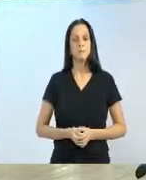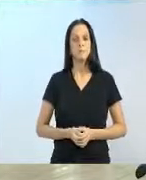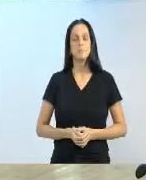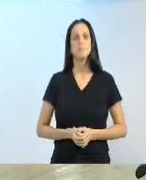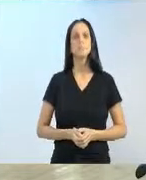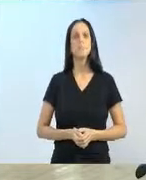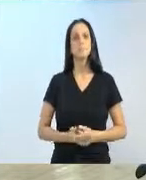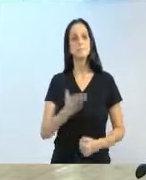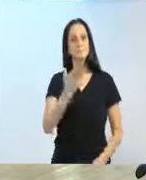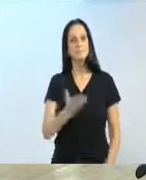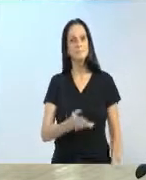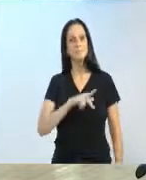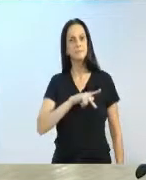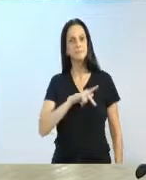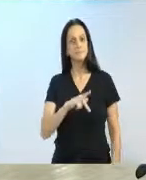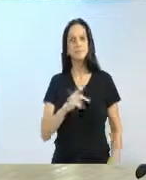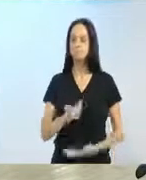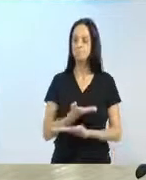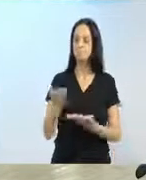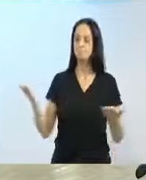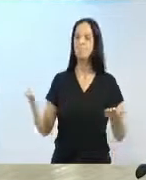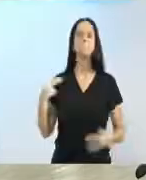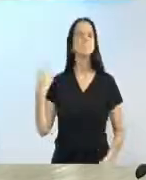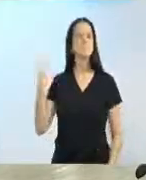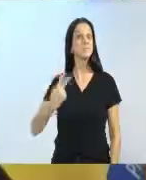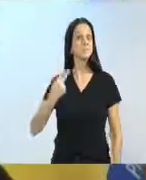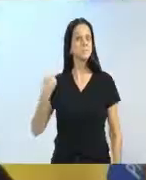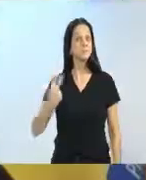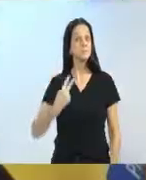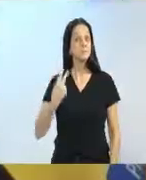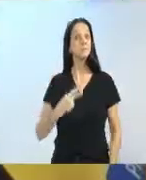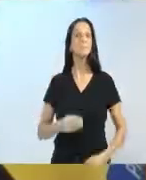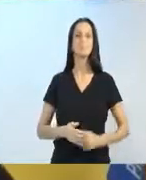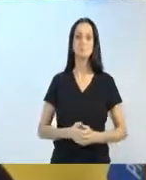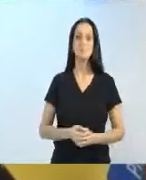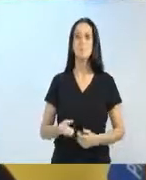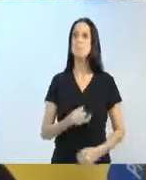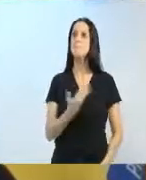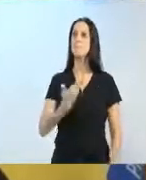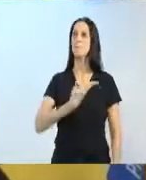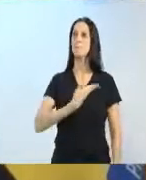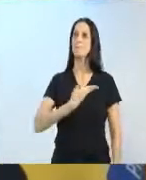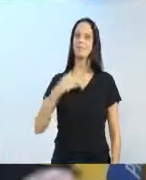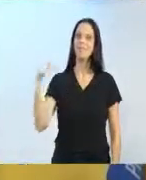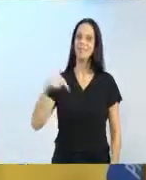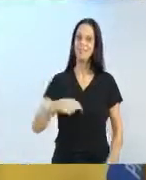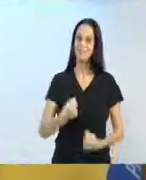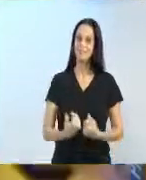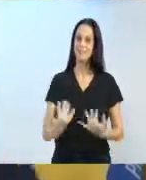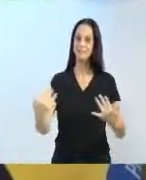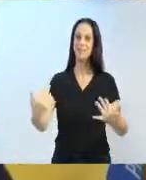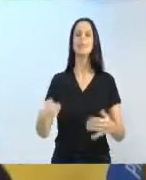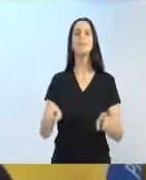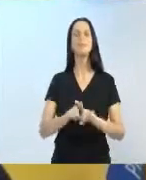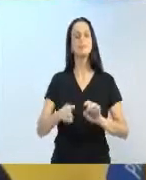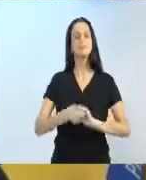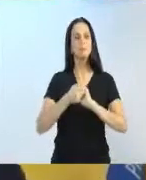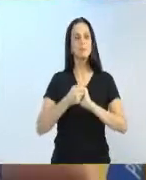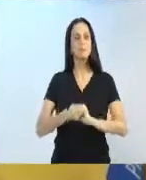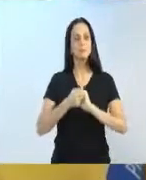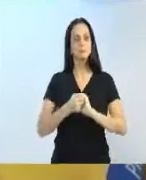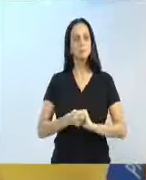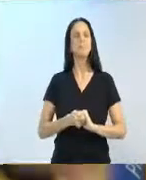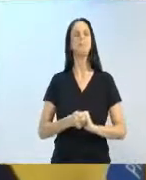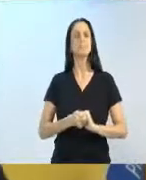Senhor presidente, senhores vereadores, tantos amigos aqui presentes, também queria saudar o doutor Stark, a